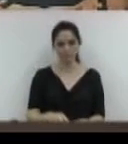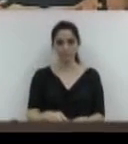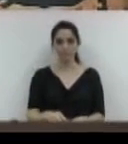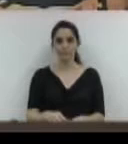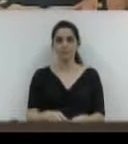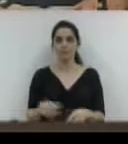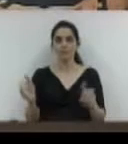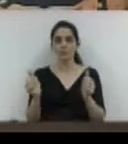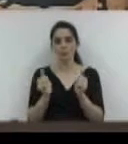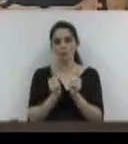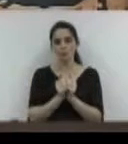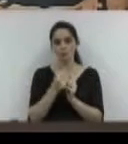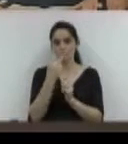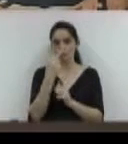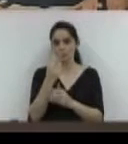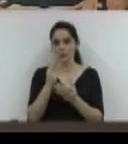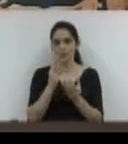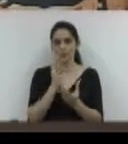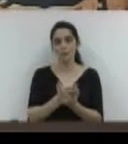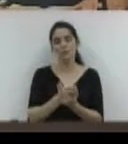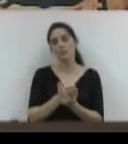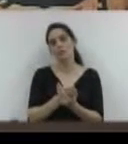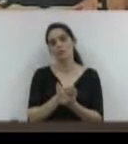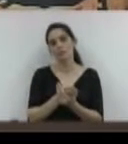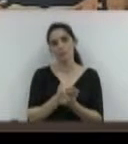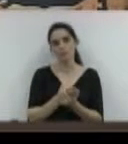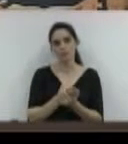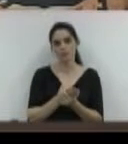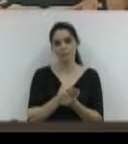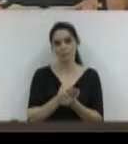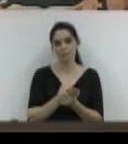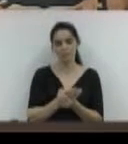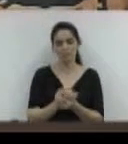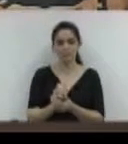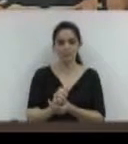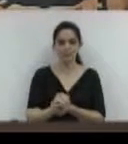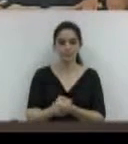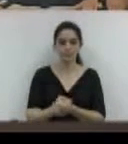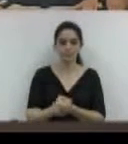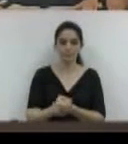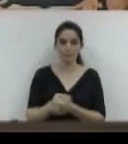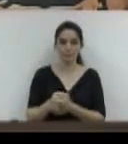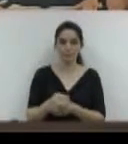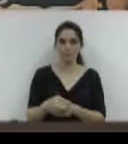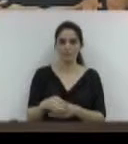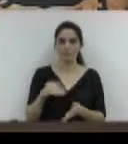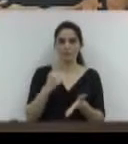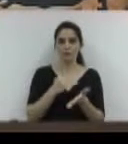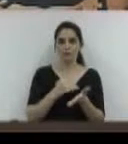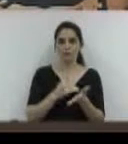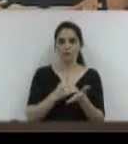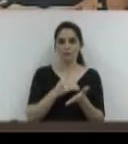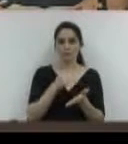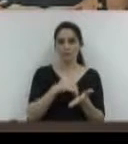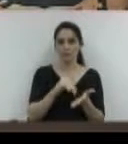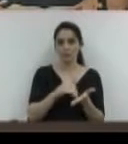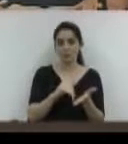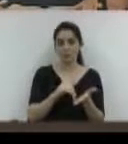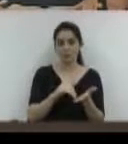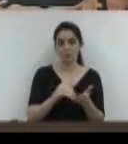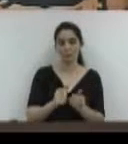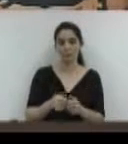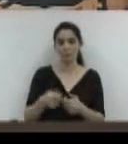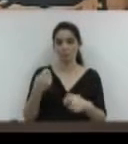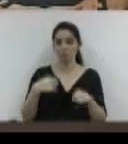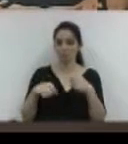2 processos interpostos pelo secretário de Negócios Jurídicos da Câmara Municipal de Limeira, um